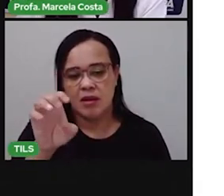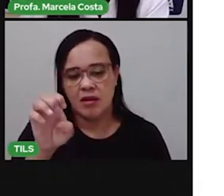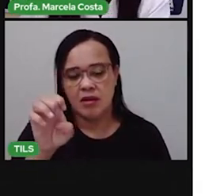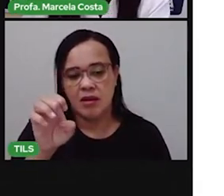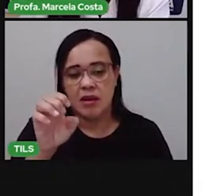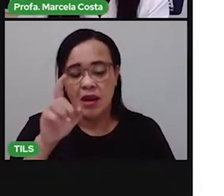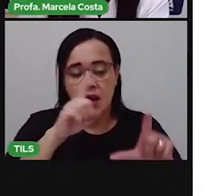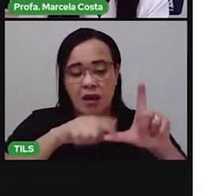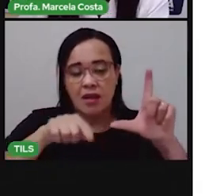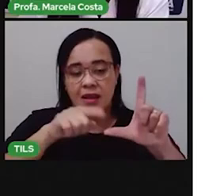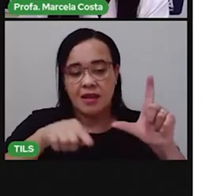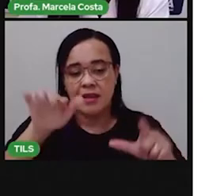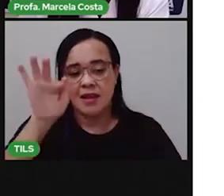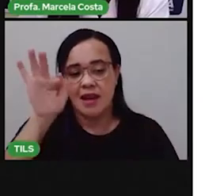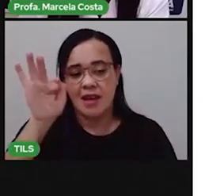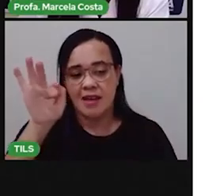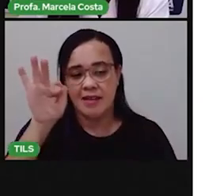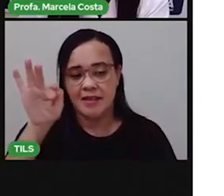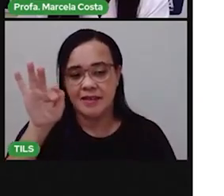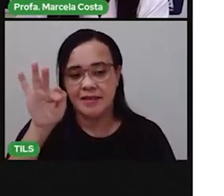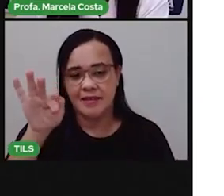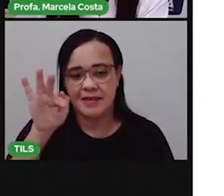V.